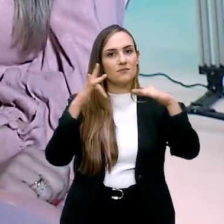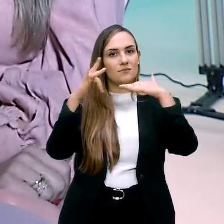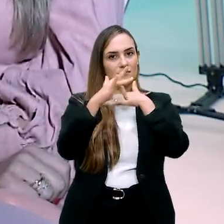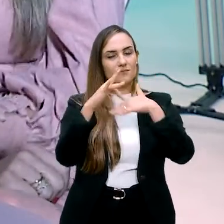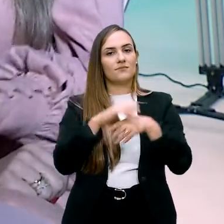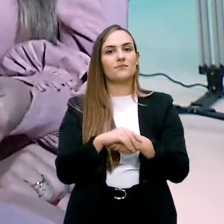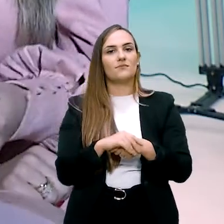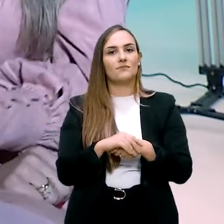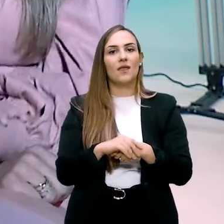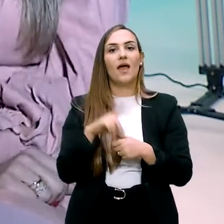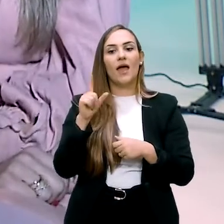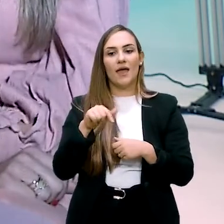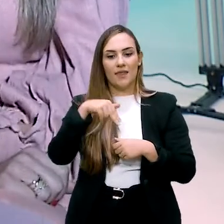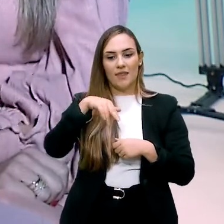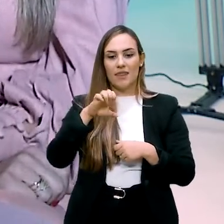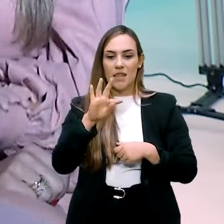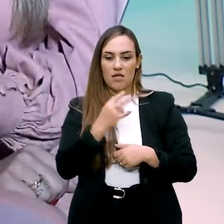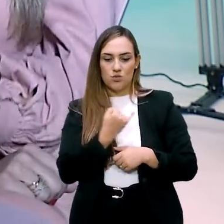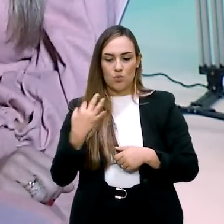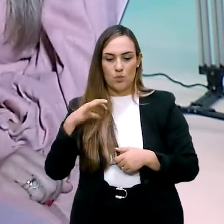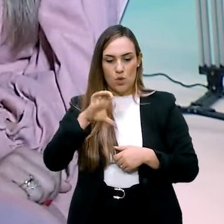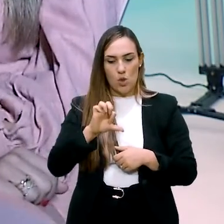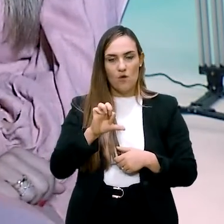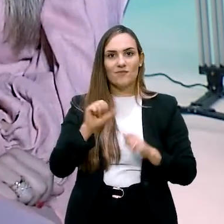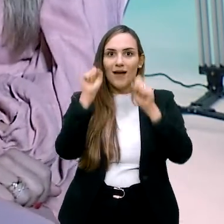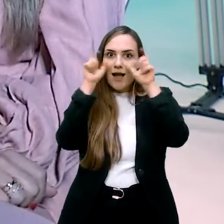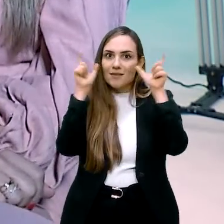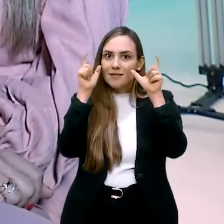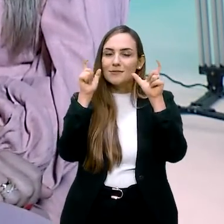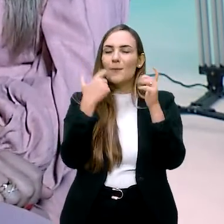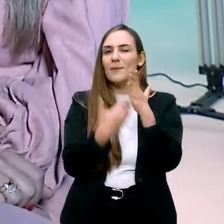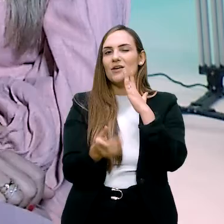mídias sociais, Canal 9 da NET. Fiquem